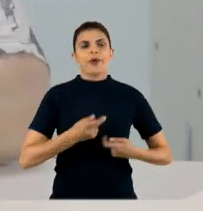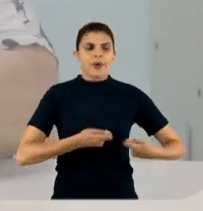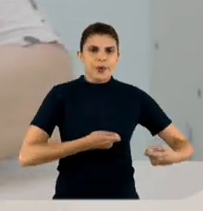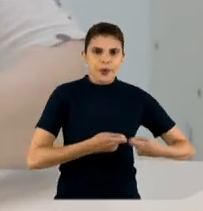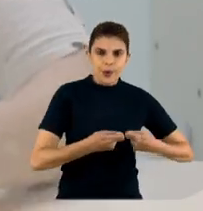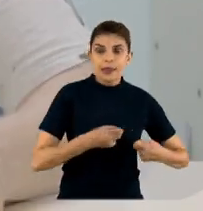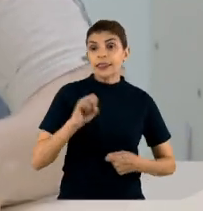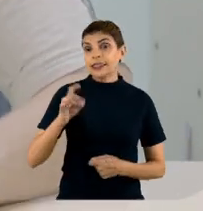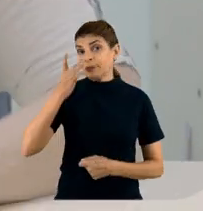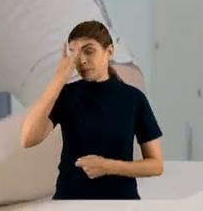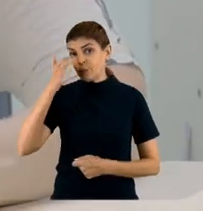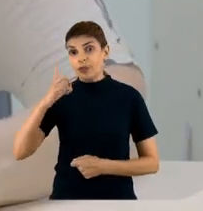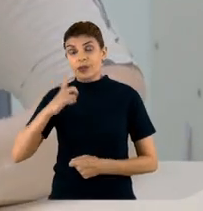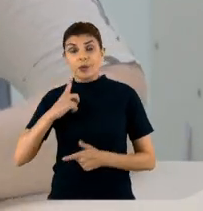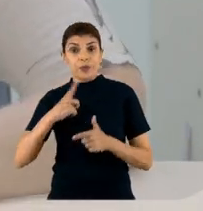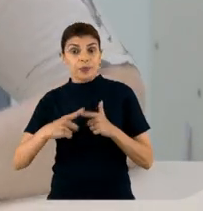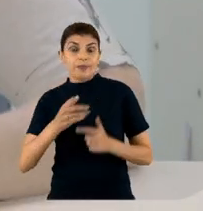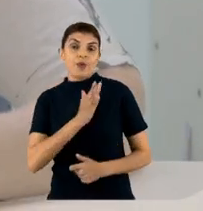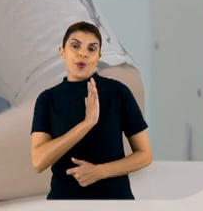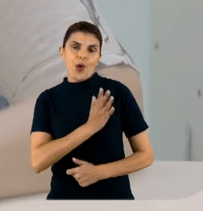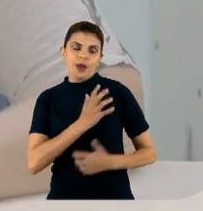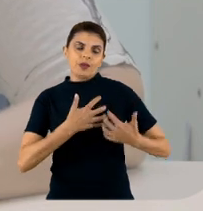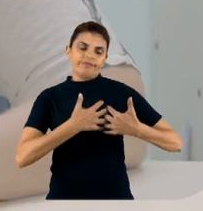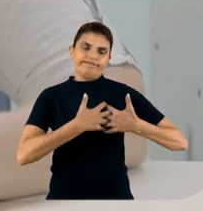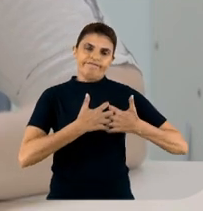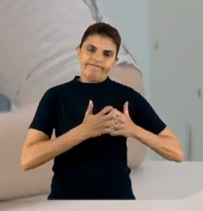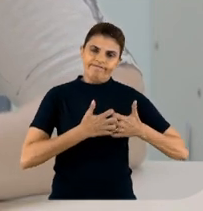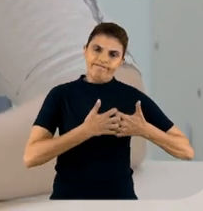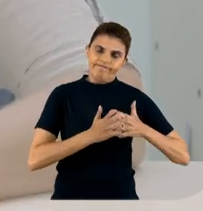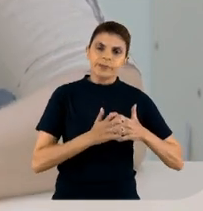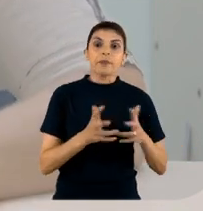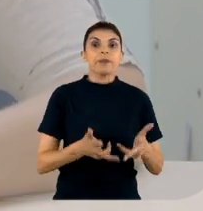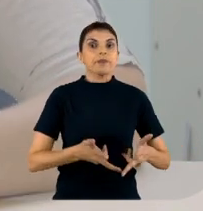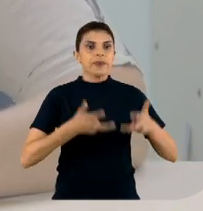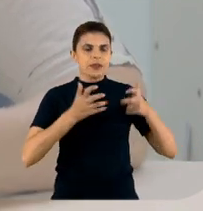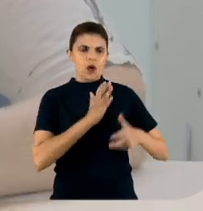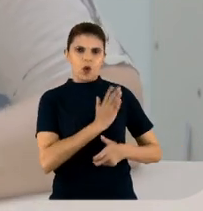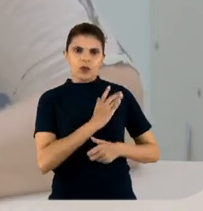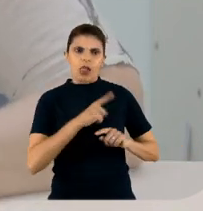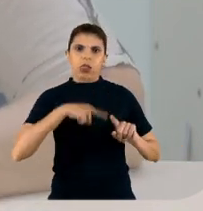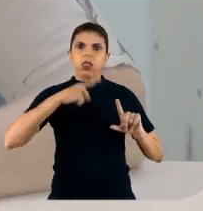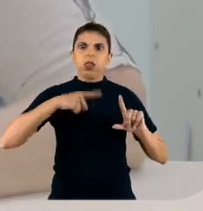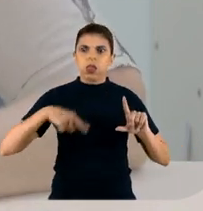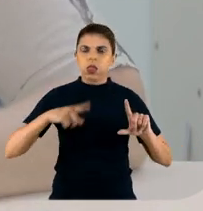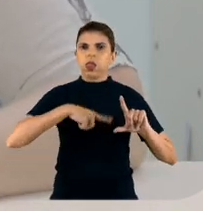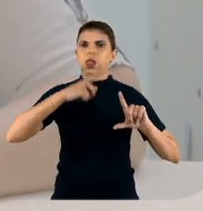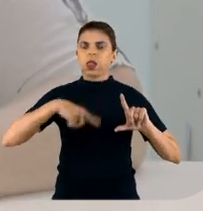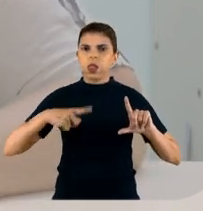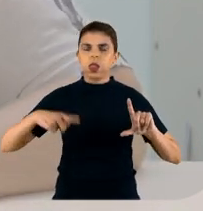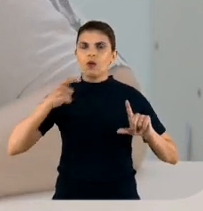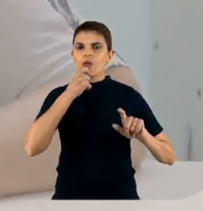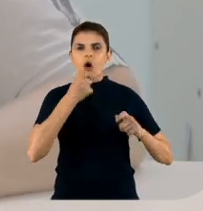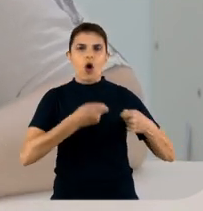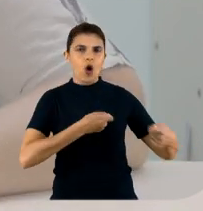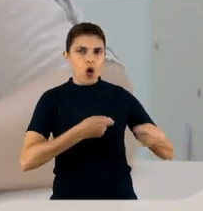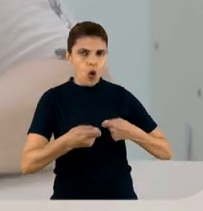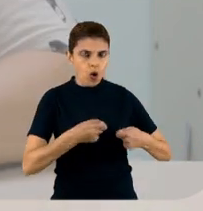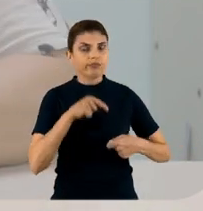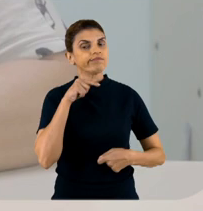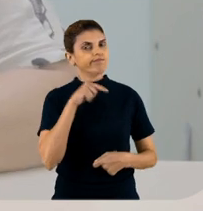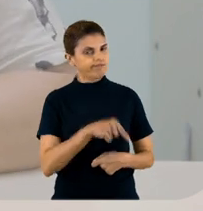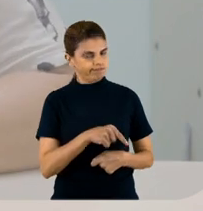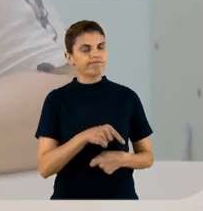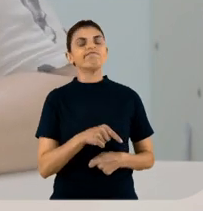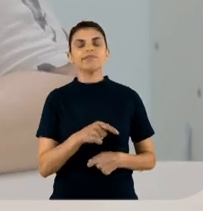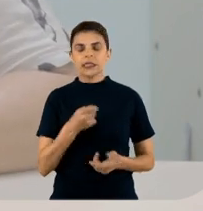descontrolar se é um paciente com cardíaco que também é Você nota que a própria função cardíaca já tem sinais de descontrole